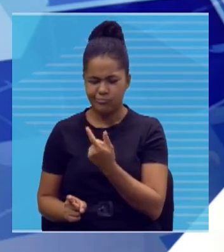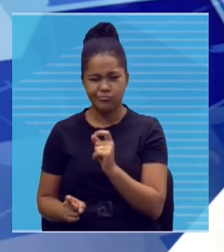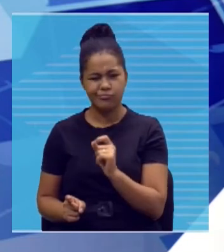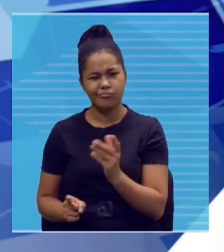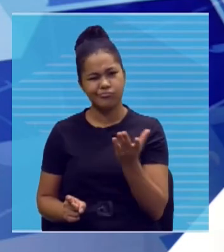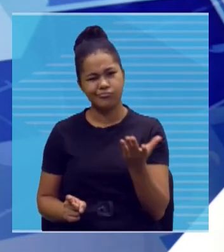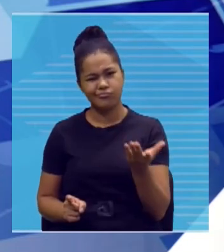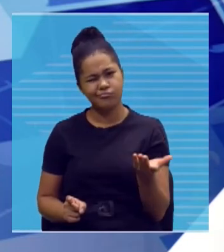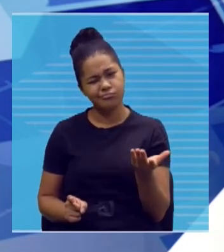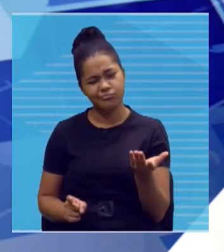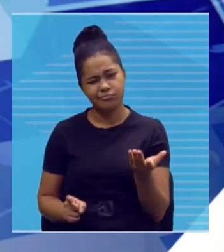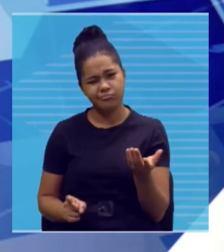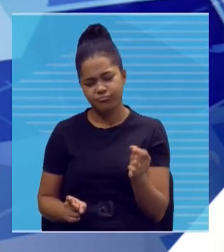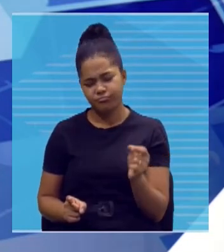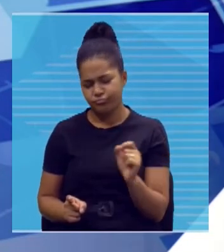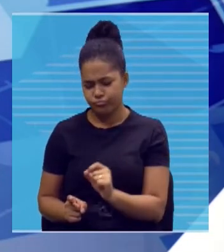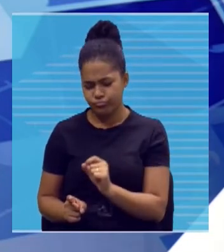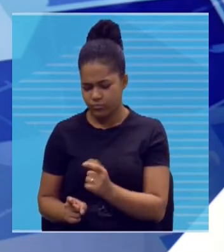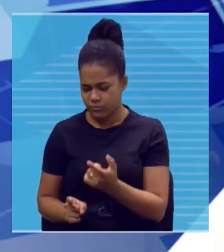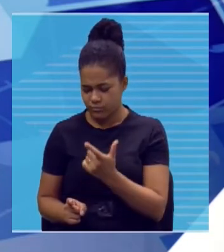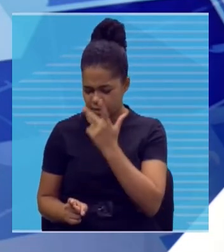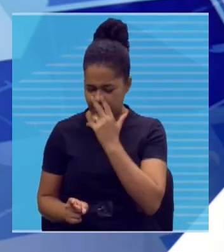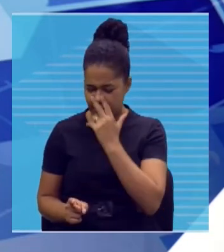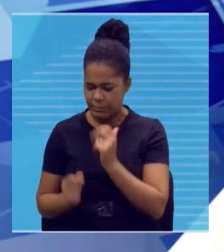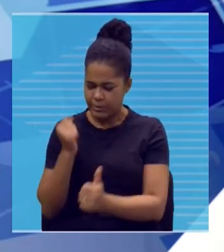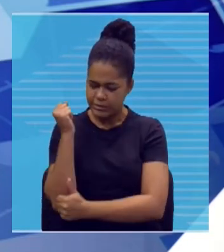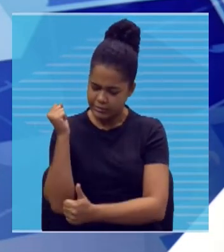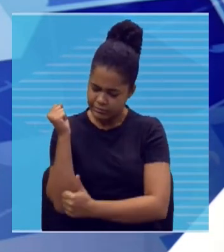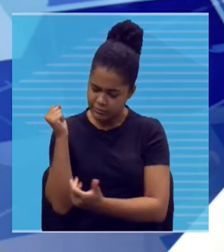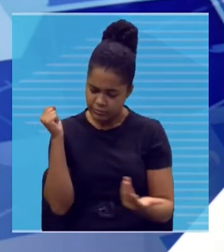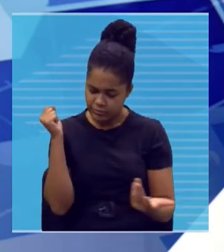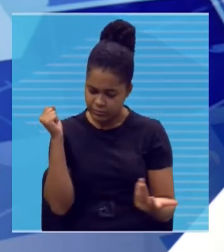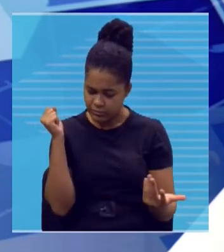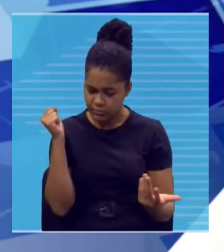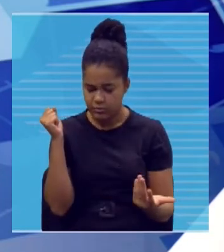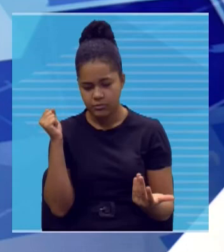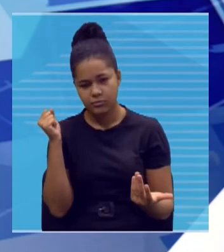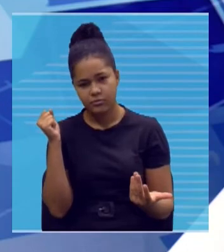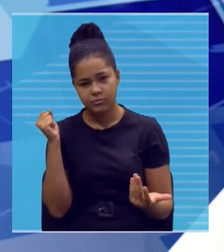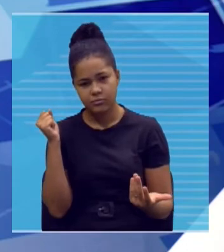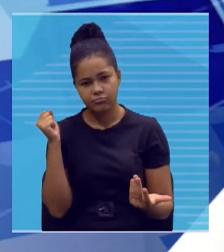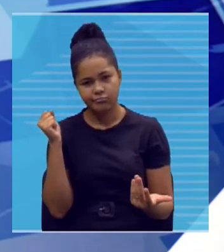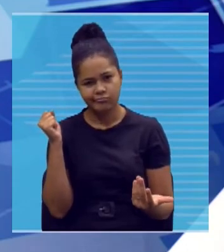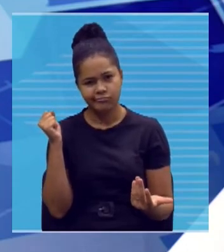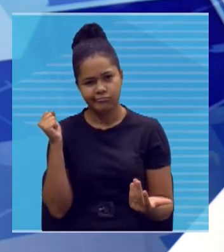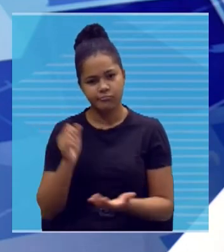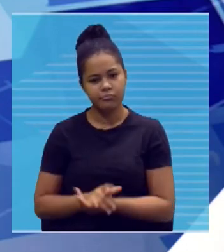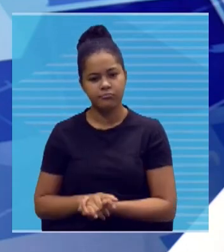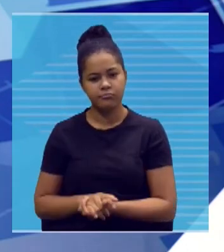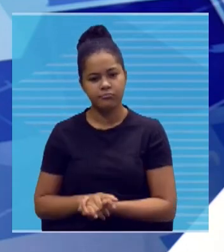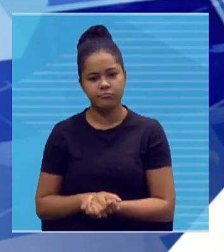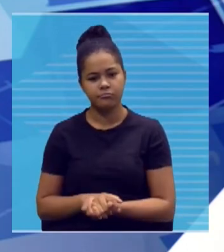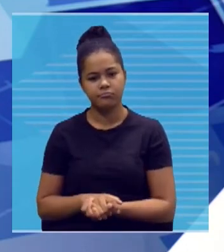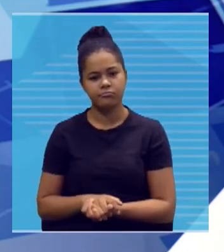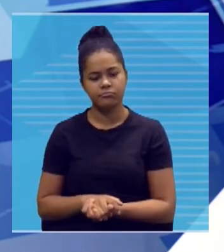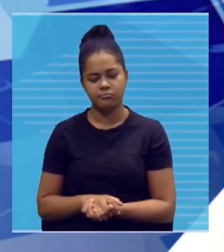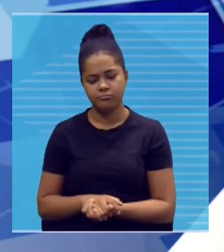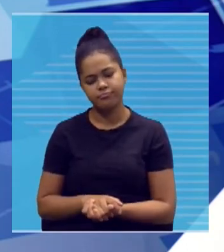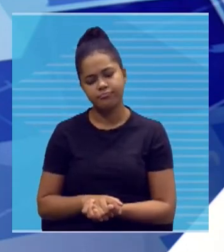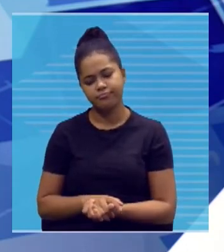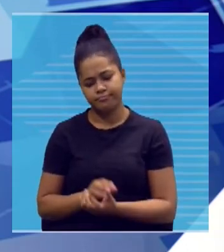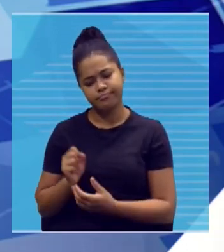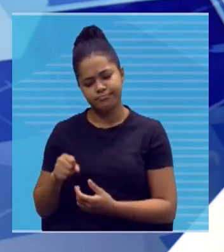algumas coisas Rapaz você quer osso é isso aqui é osso Com